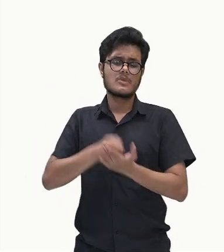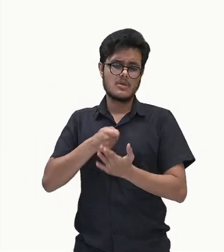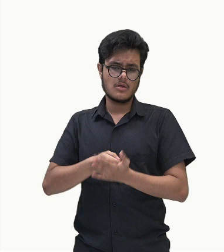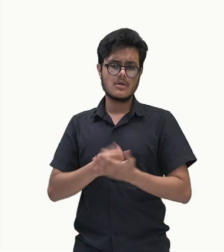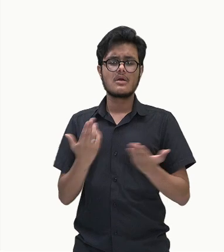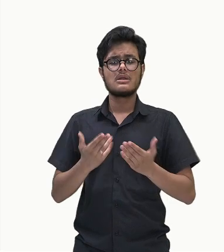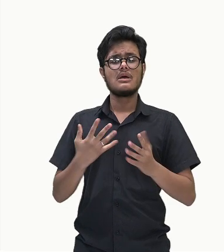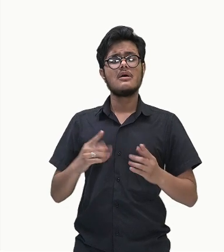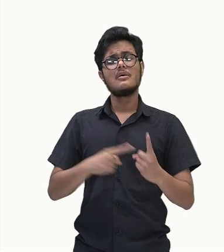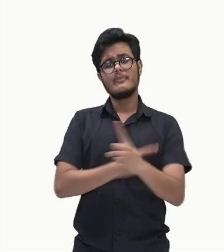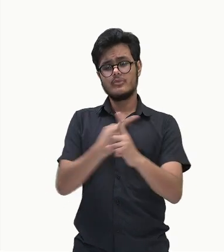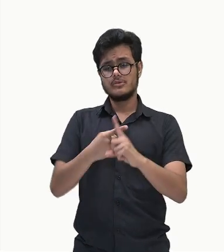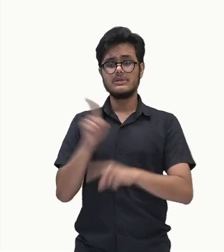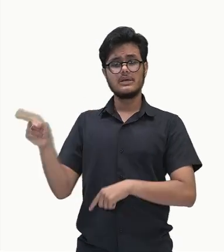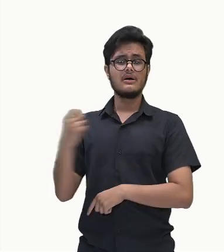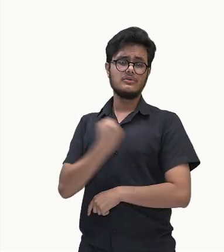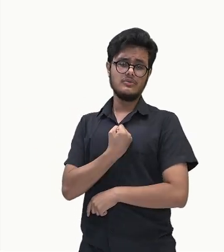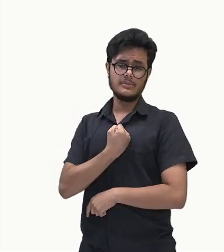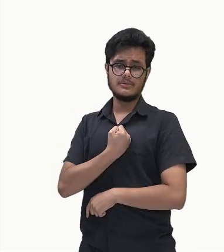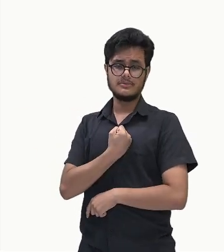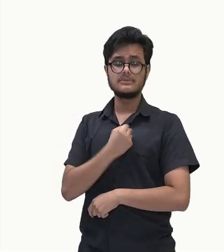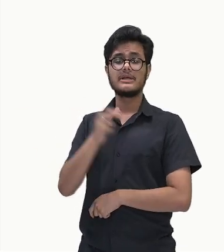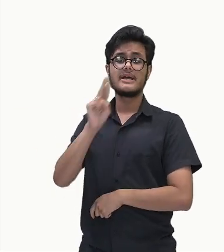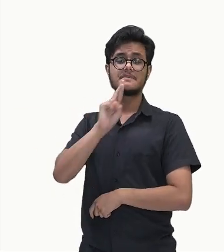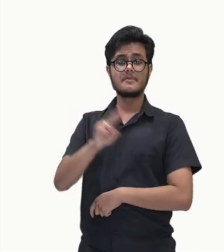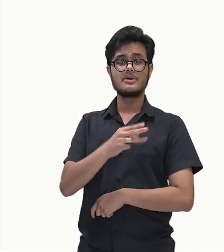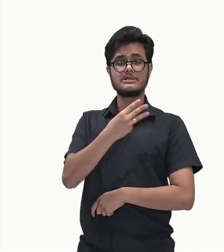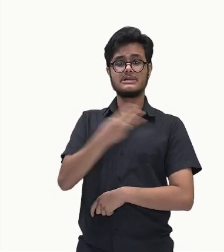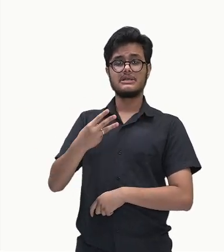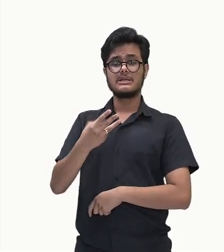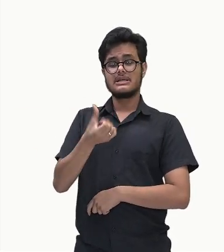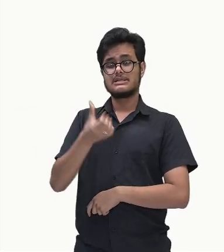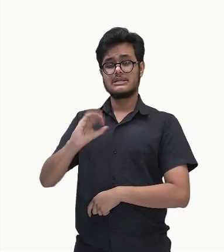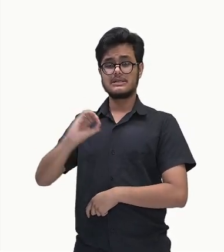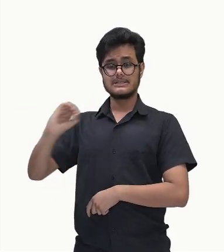a gente multiplicar esses valores e vamos ter